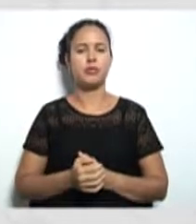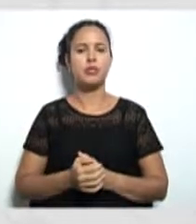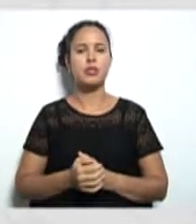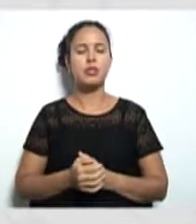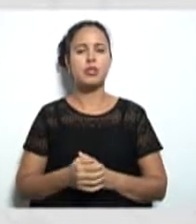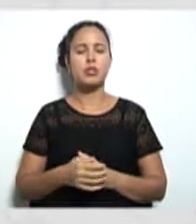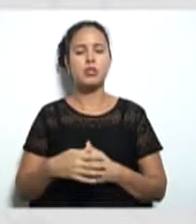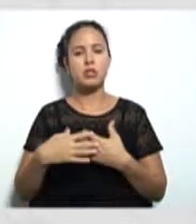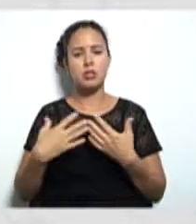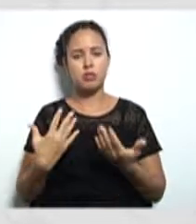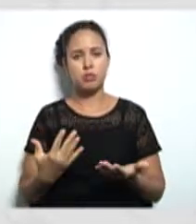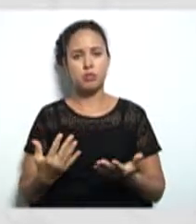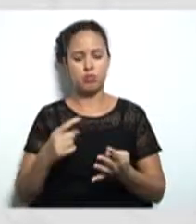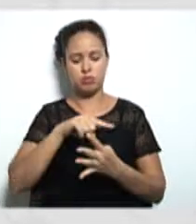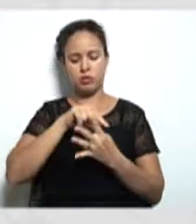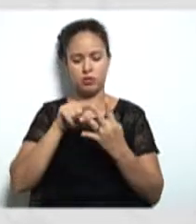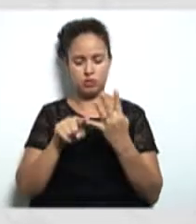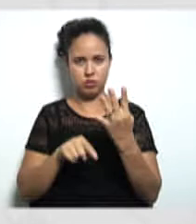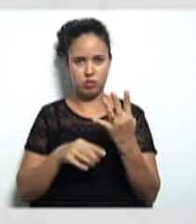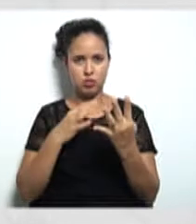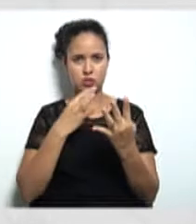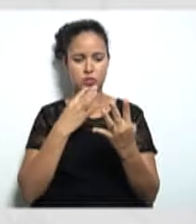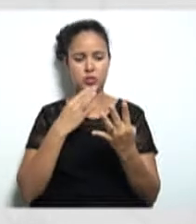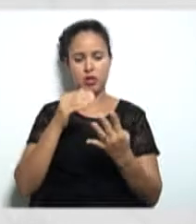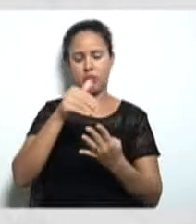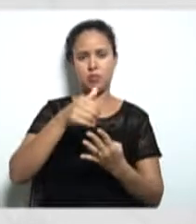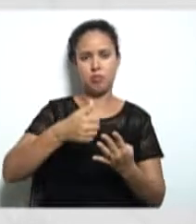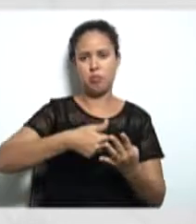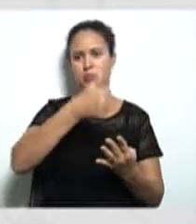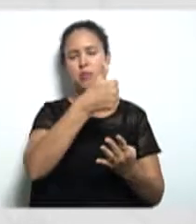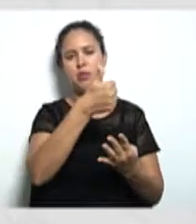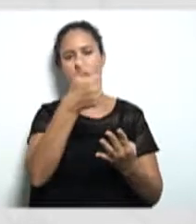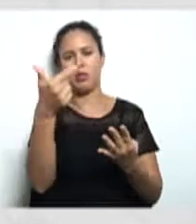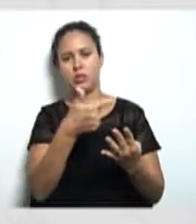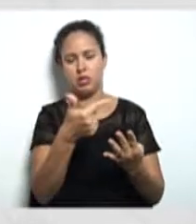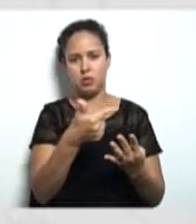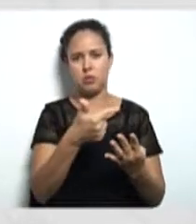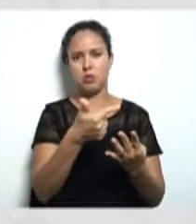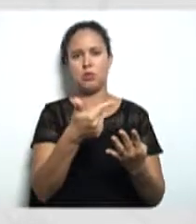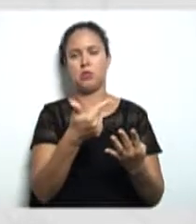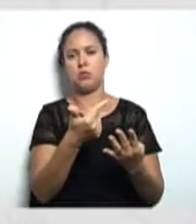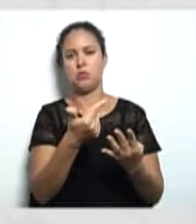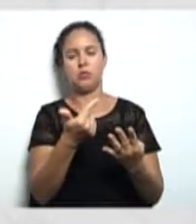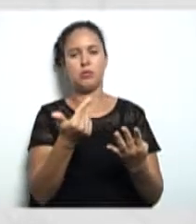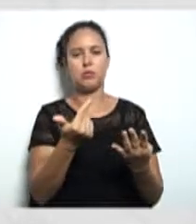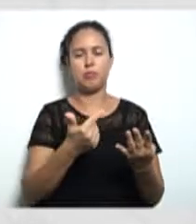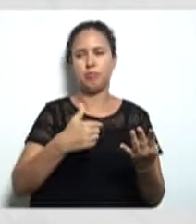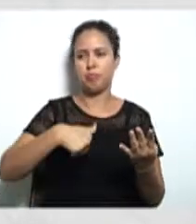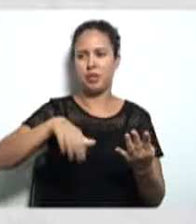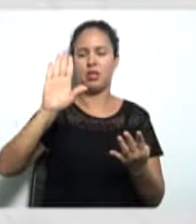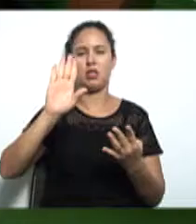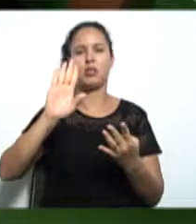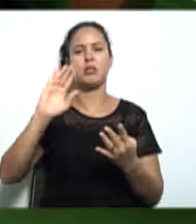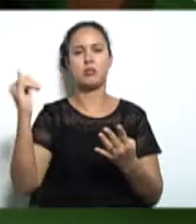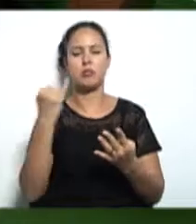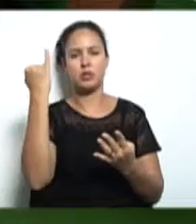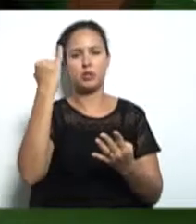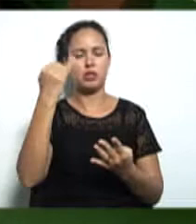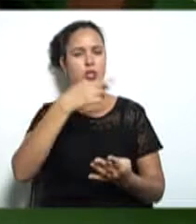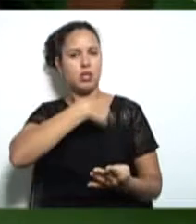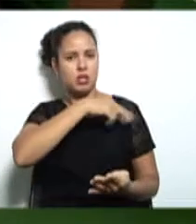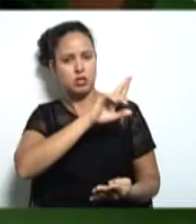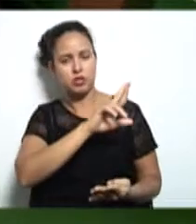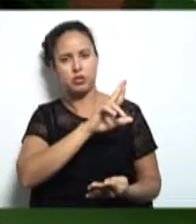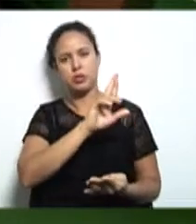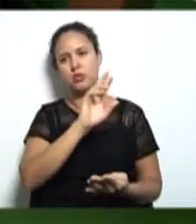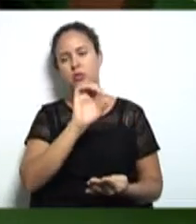desses tipos de conhecimento é mais que outro, né? Eu posso dizer assim, não, para mim o mais importante é o religioso, né?